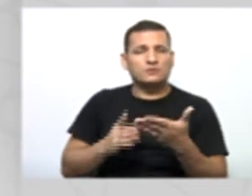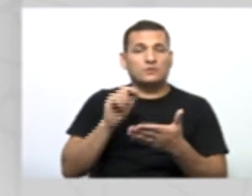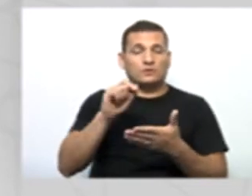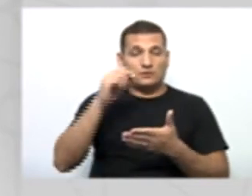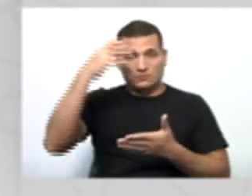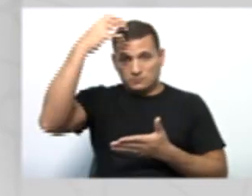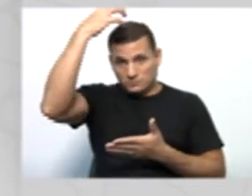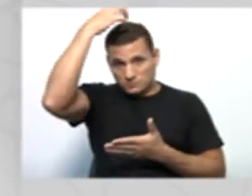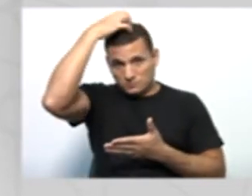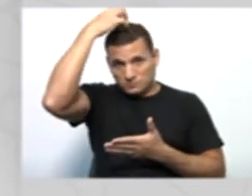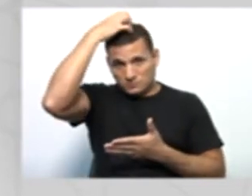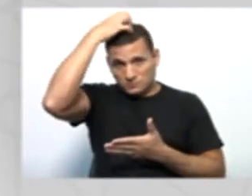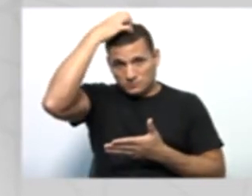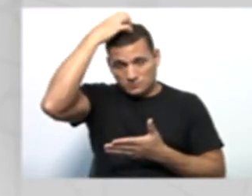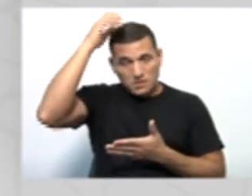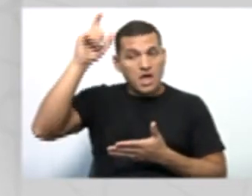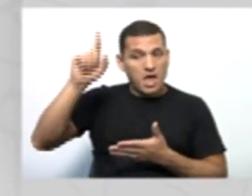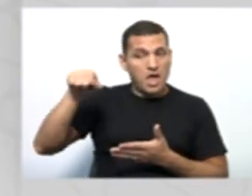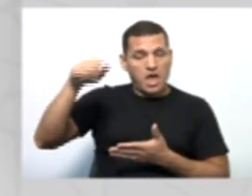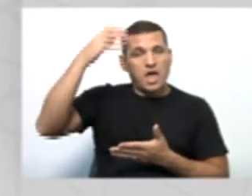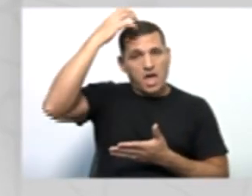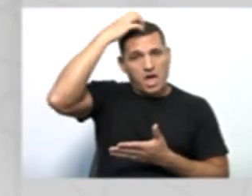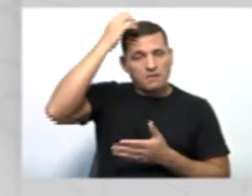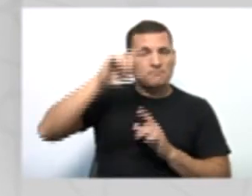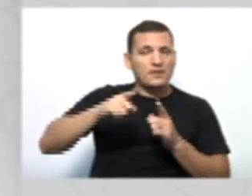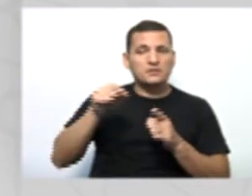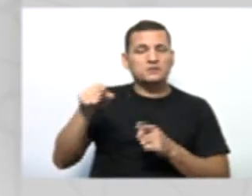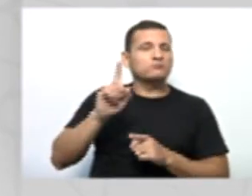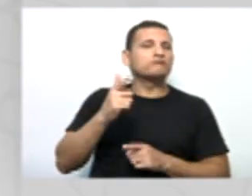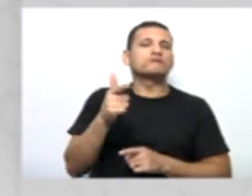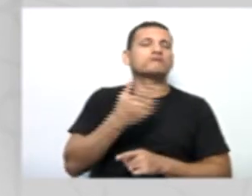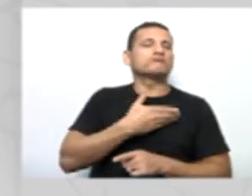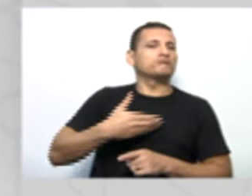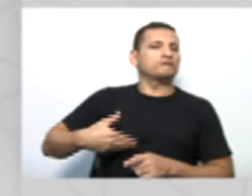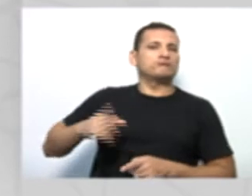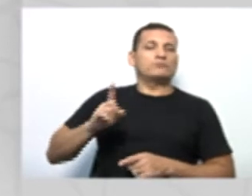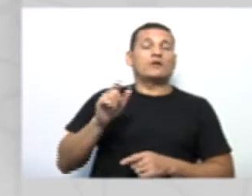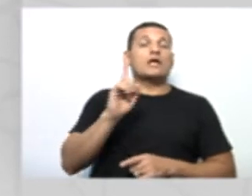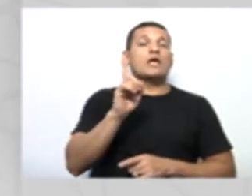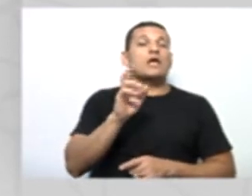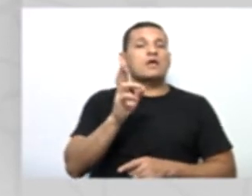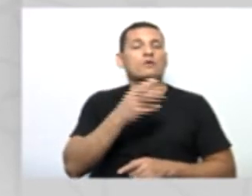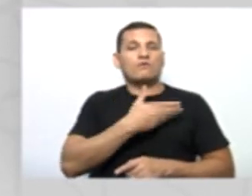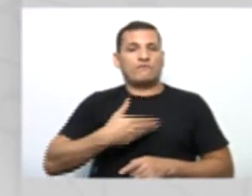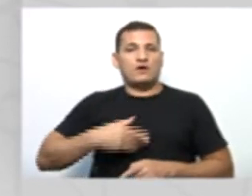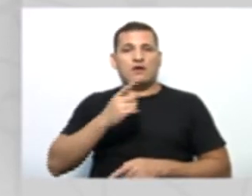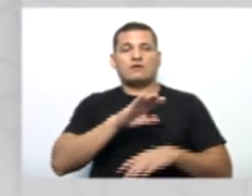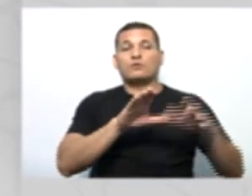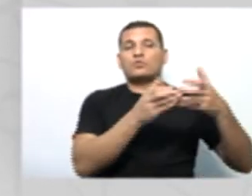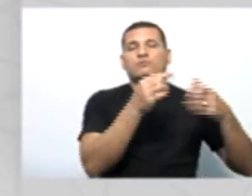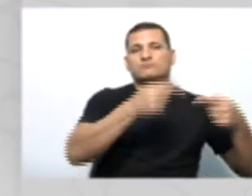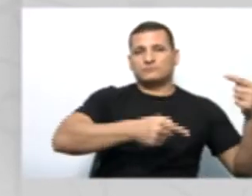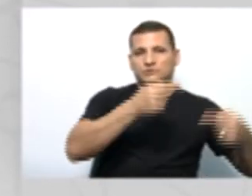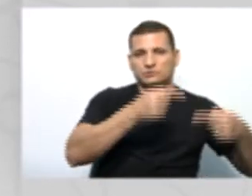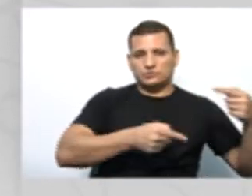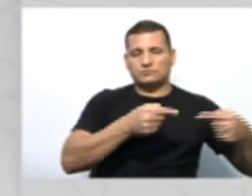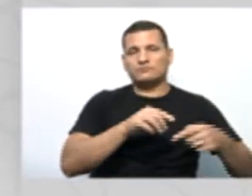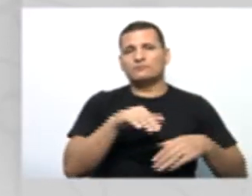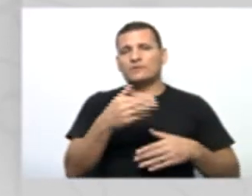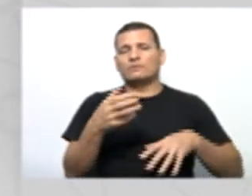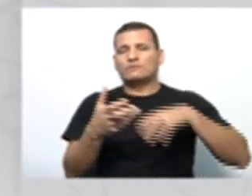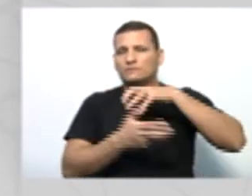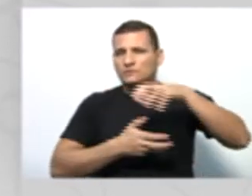rei, ele reina, mas ele não governa, quem governa é o parlamento. Então, as revoluções que houve no